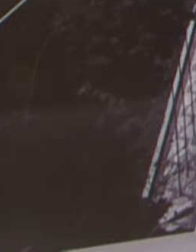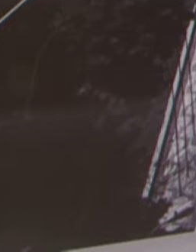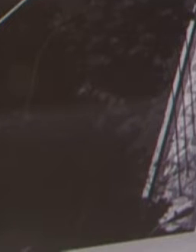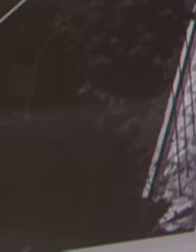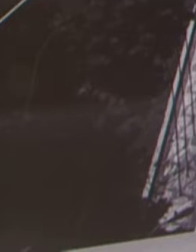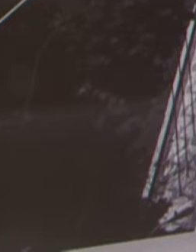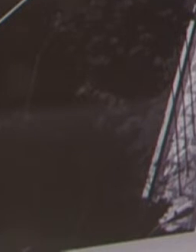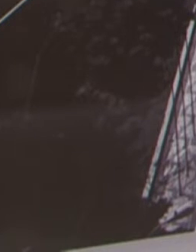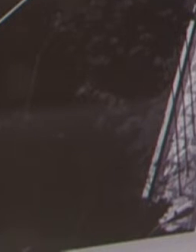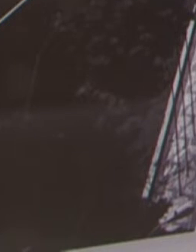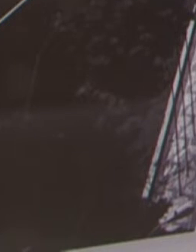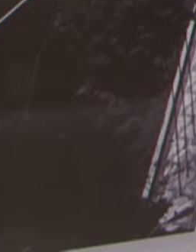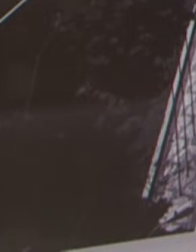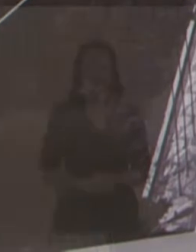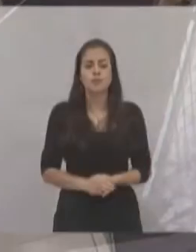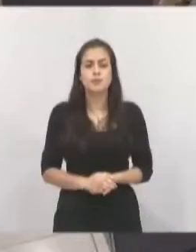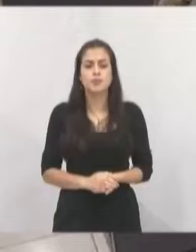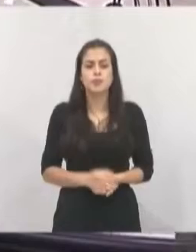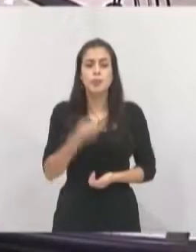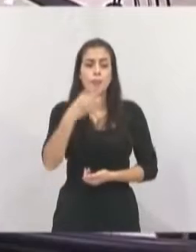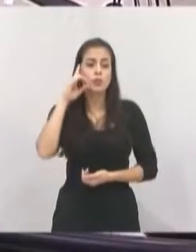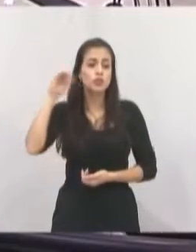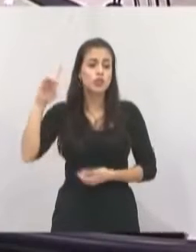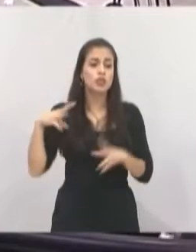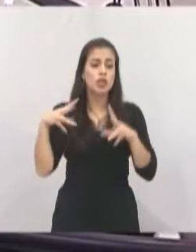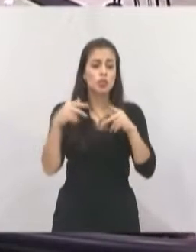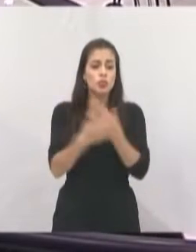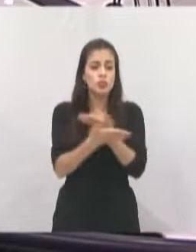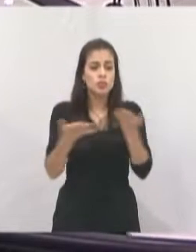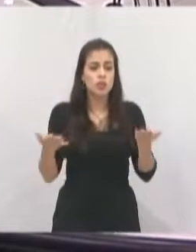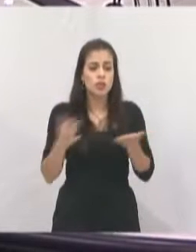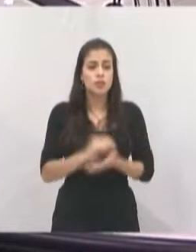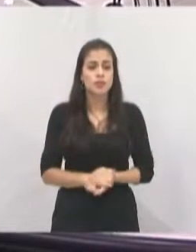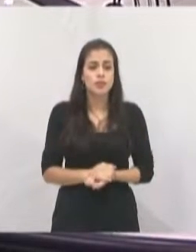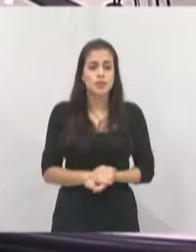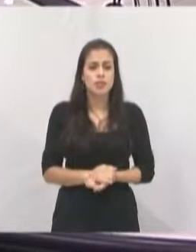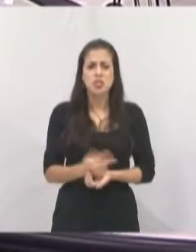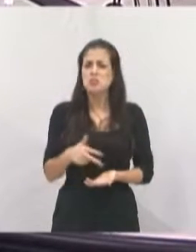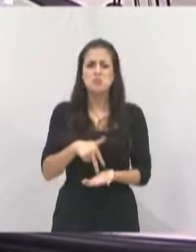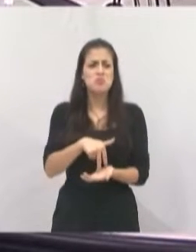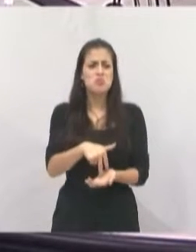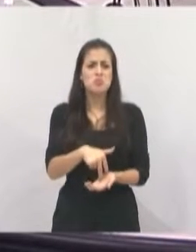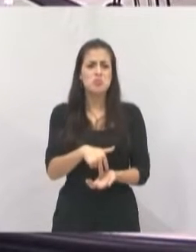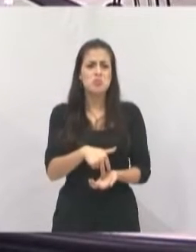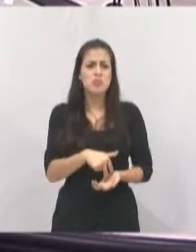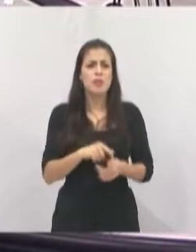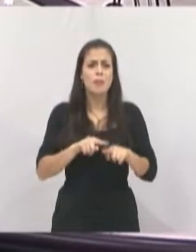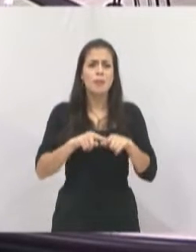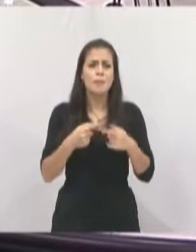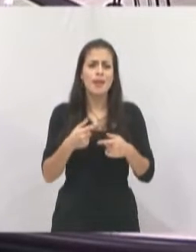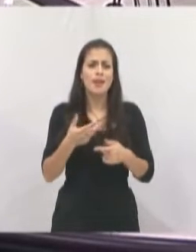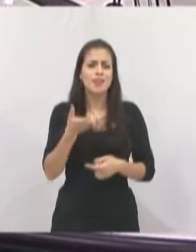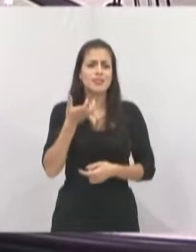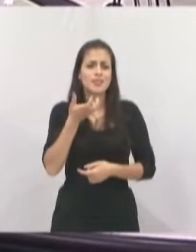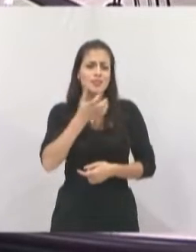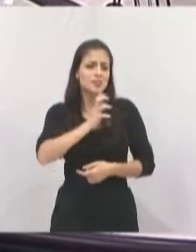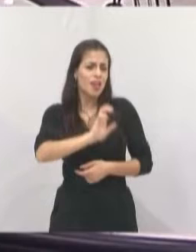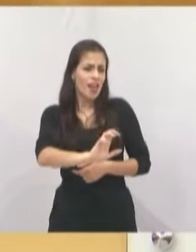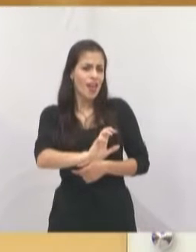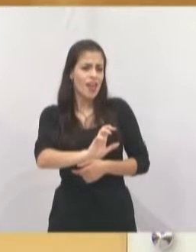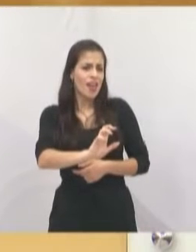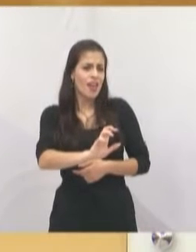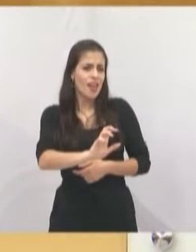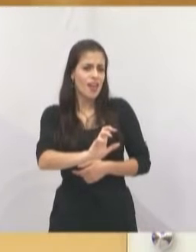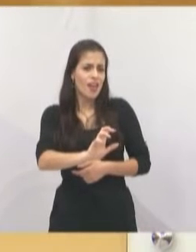dos trabalhadores. Acompanhe. Bom dia a todos vocês. Eu não ia subir, mas eu não queria ficar de costas para vocês na hora